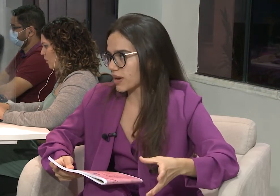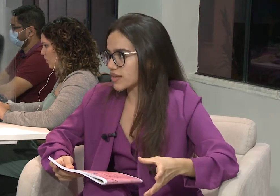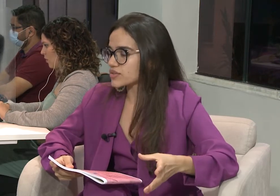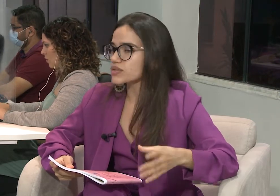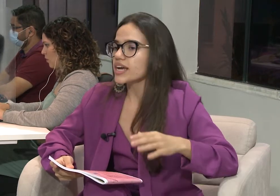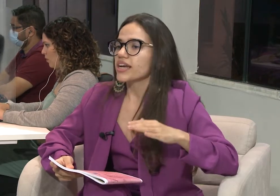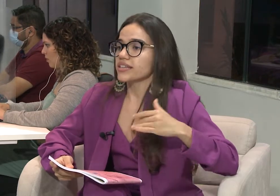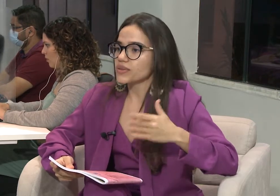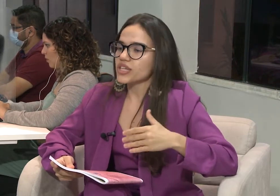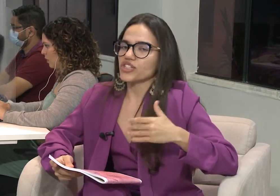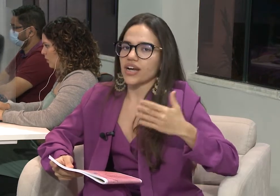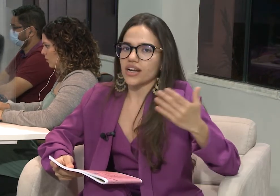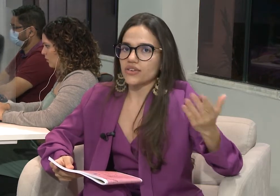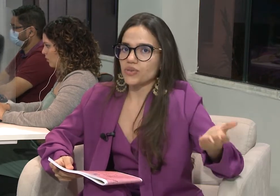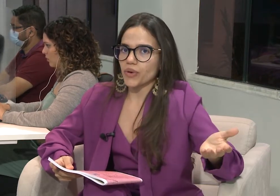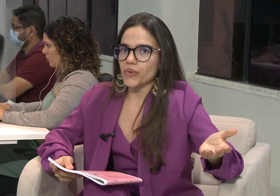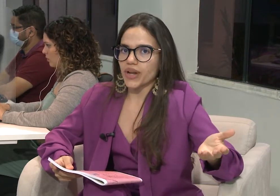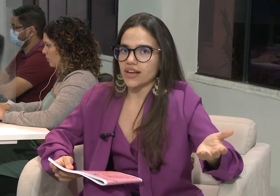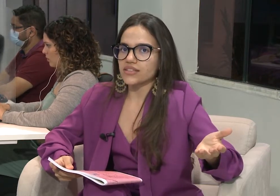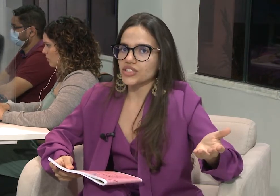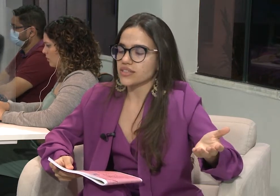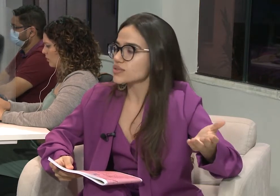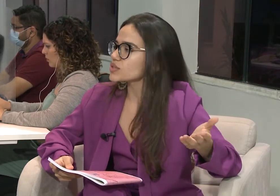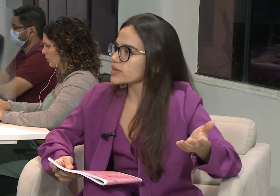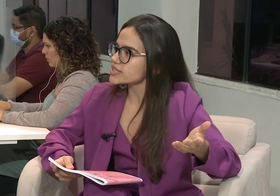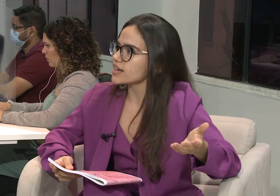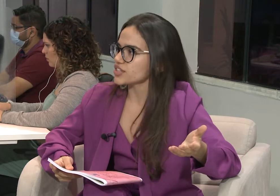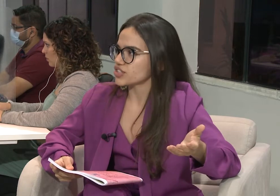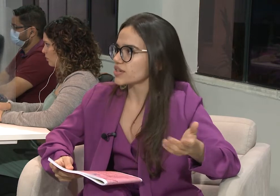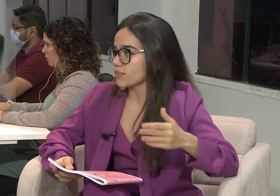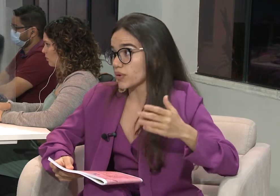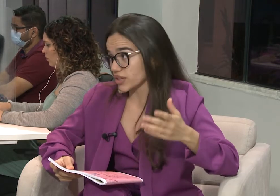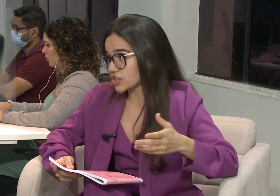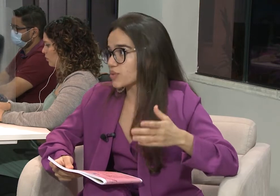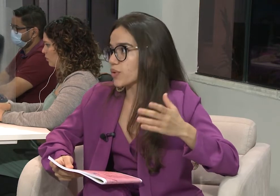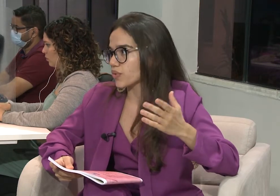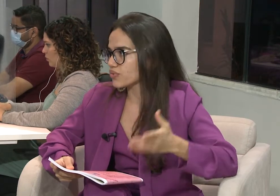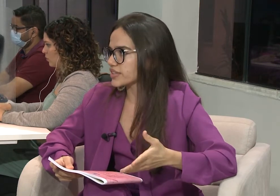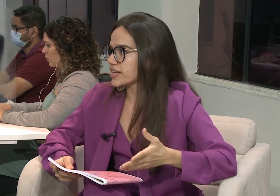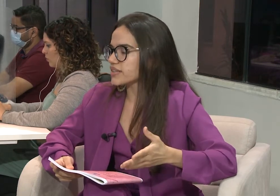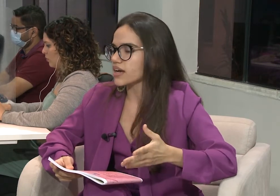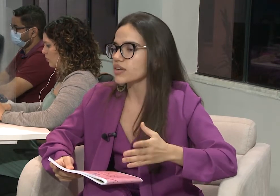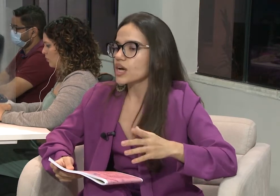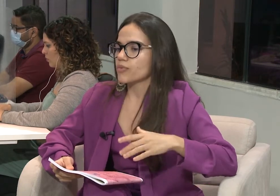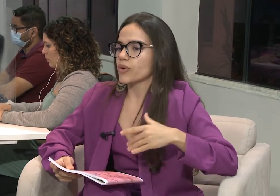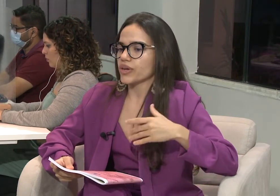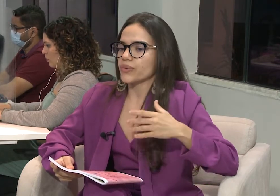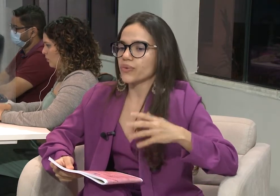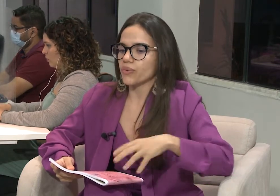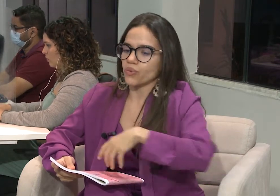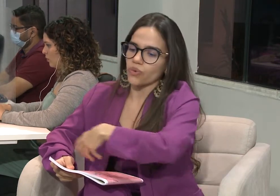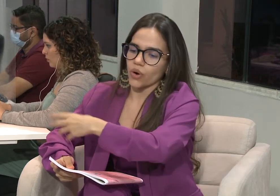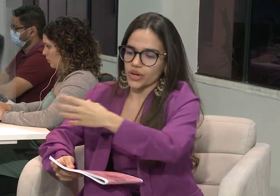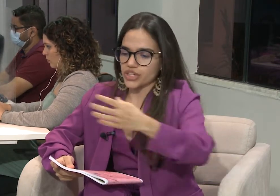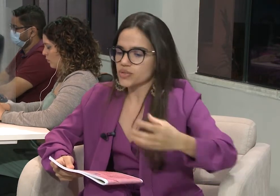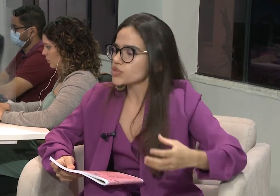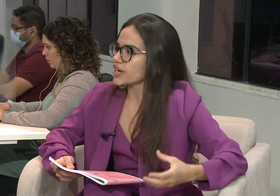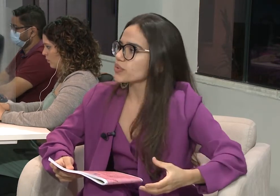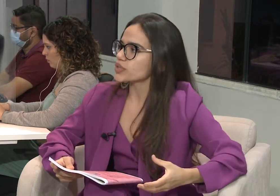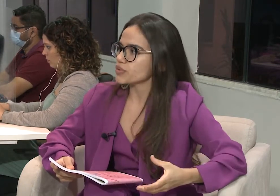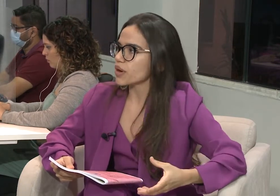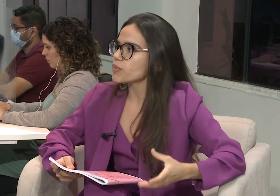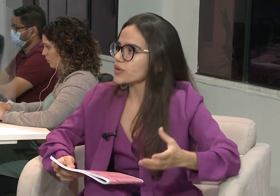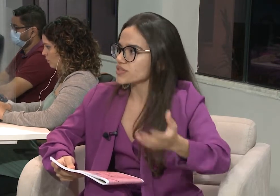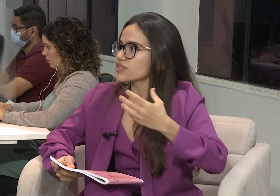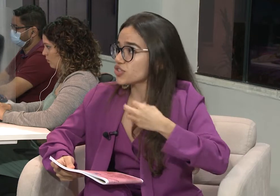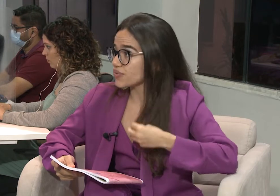mais básicos e não deixar, claro, de procurar a assistência do especialista. É importante que procure o veterinário, porque o organismo geral